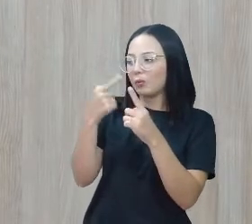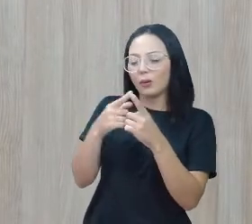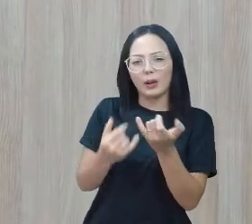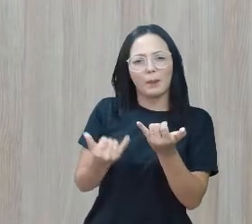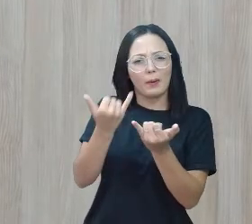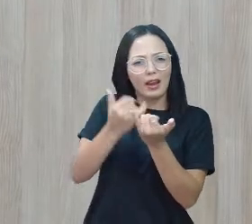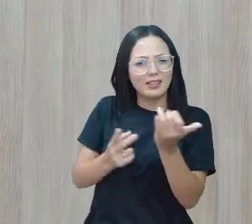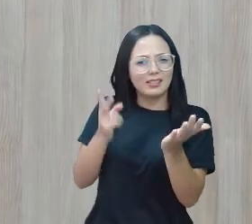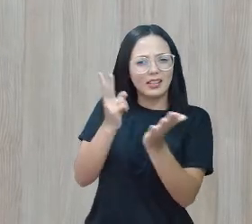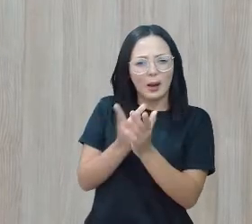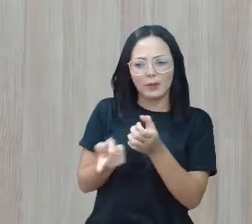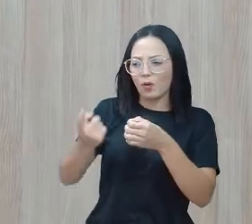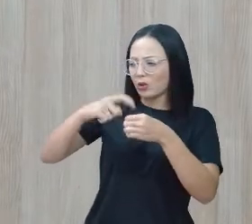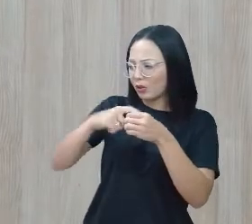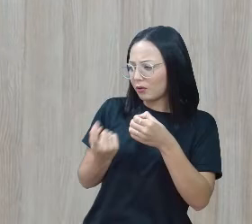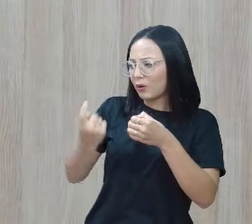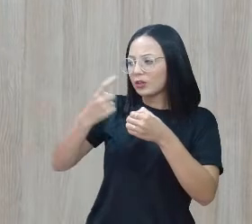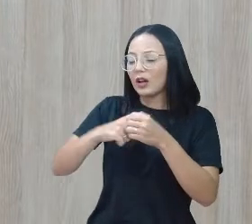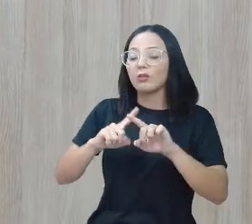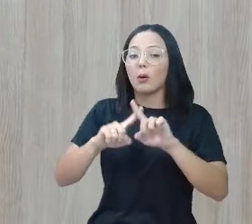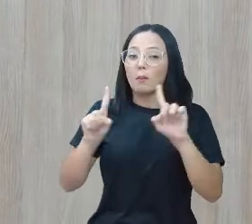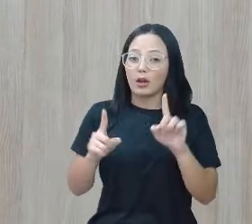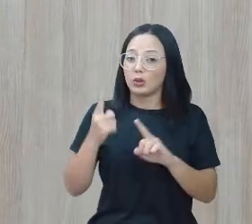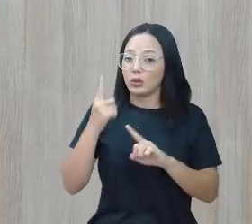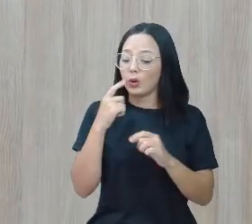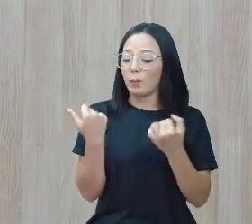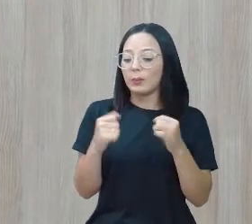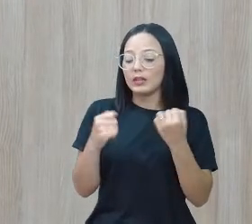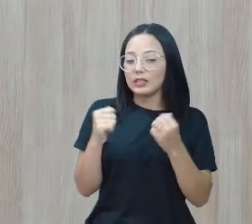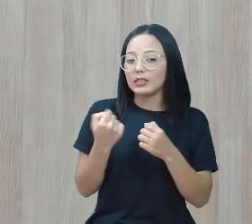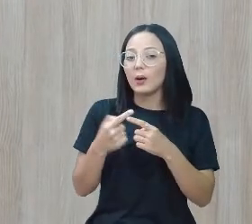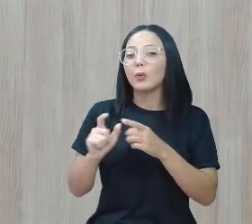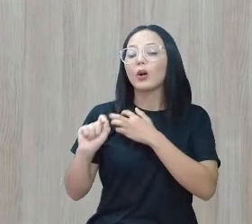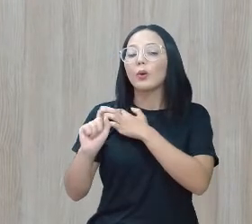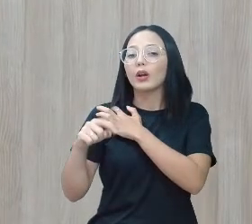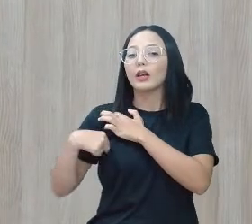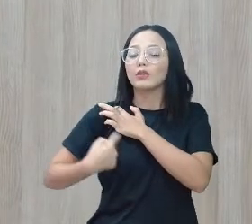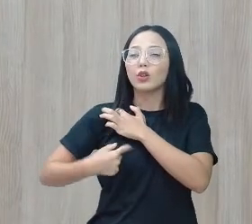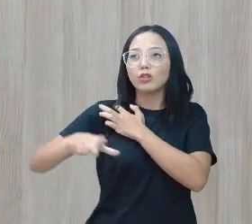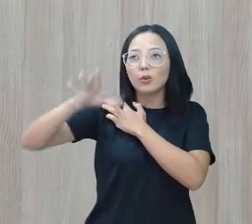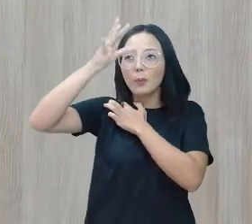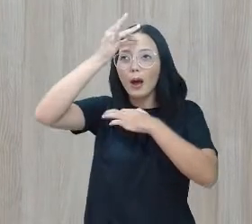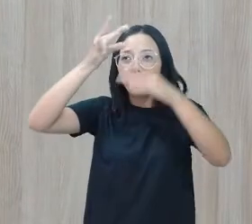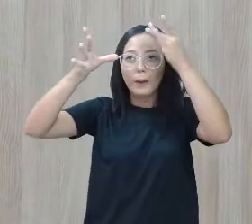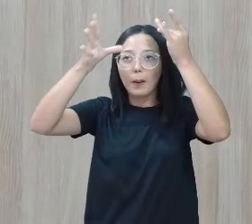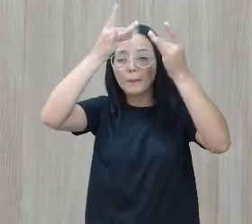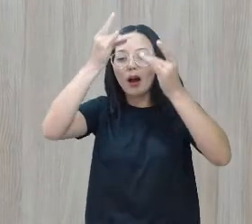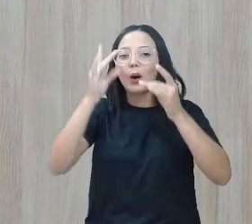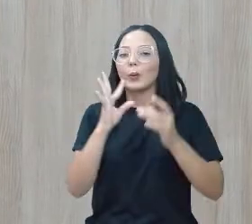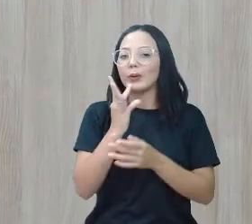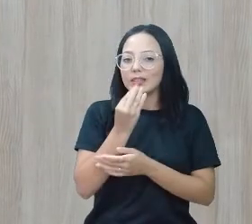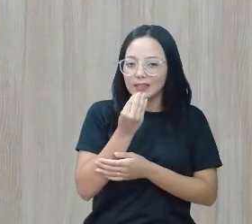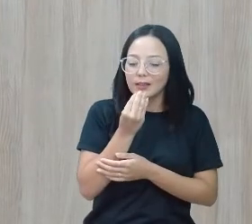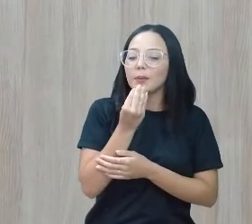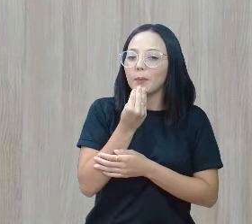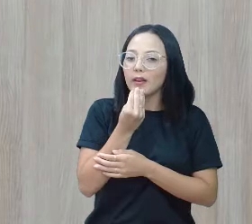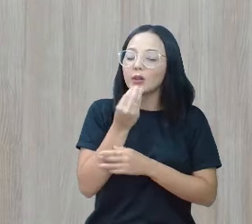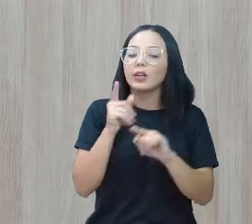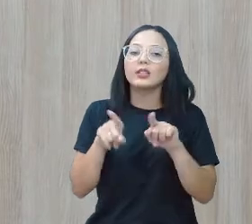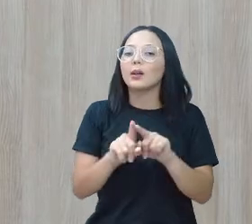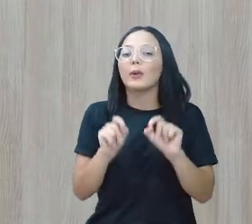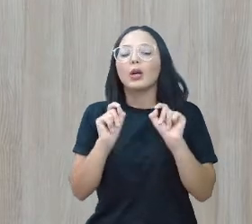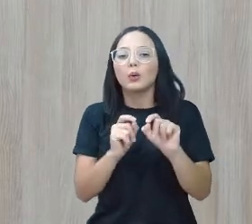estão sempre voltando, mas é necessário, porque estamos fixando o conhecimento e